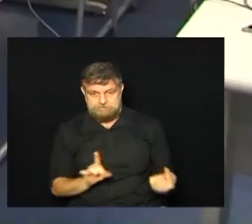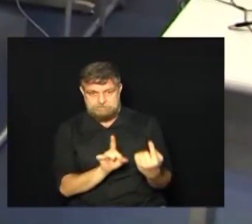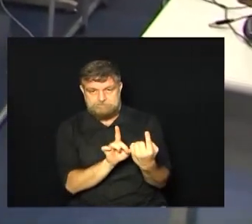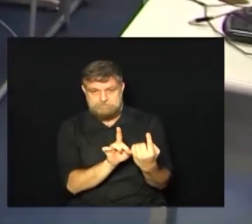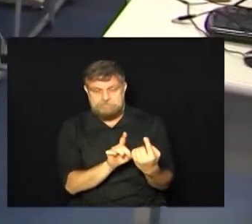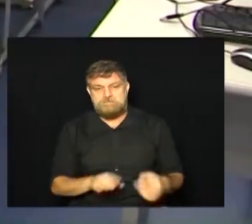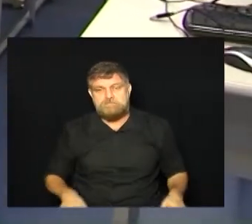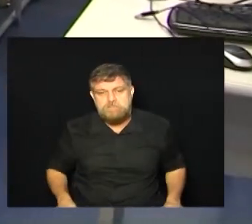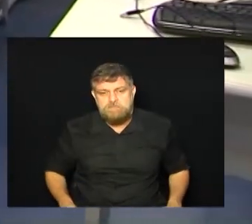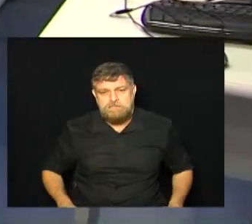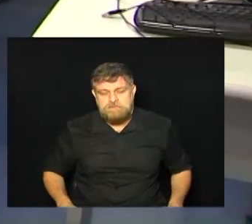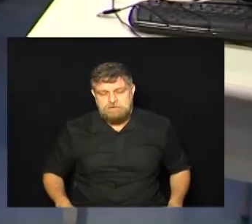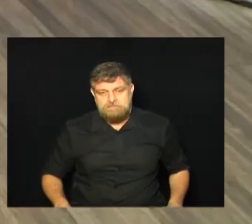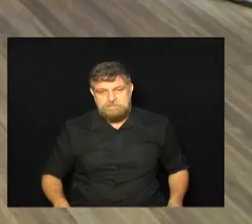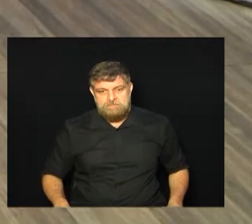vivo aqui. Gabriel.